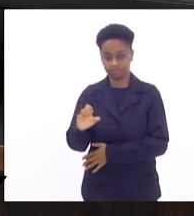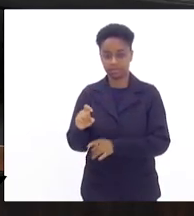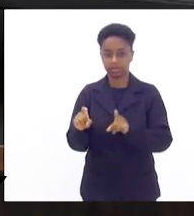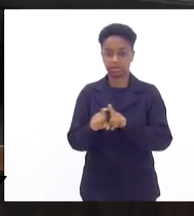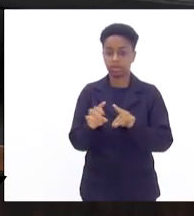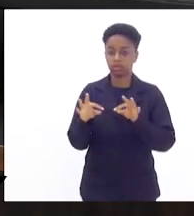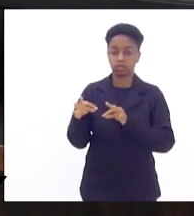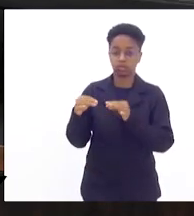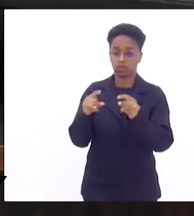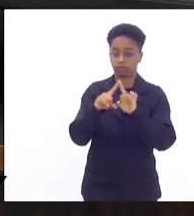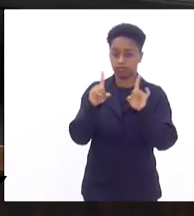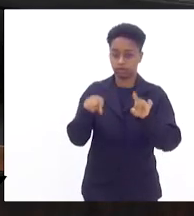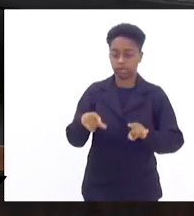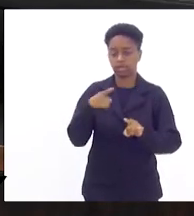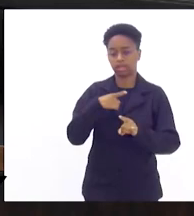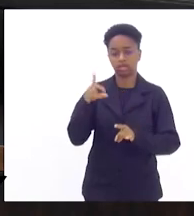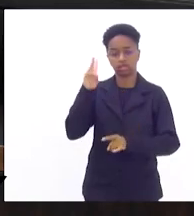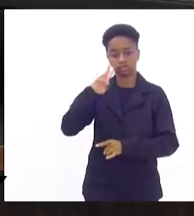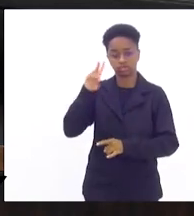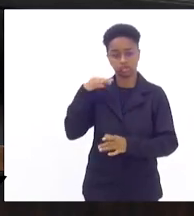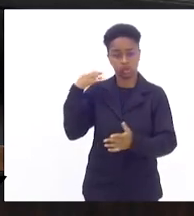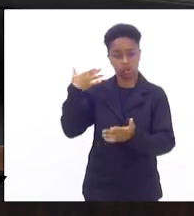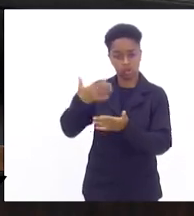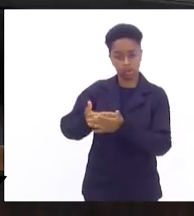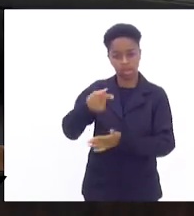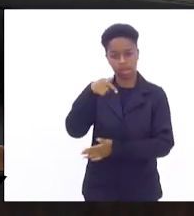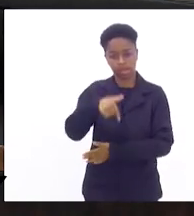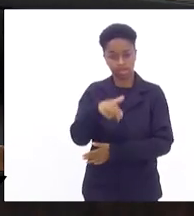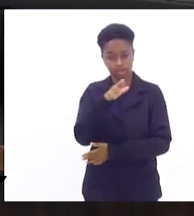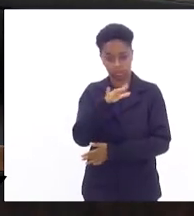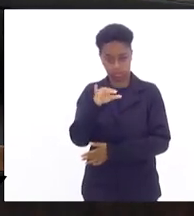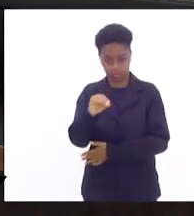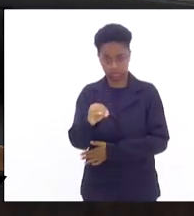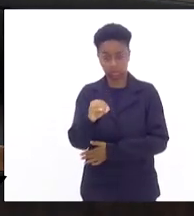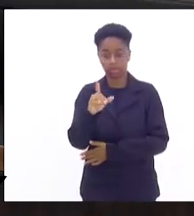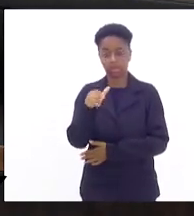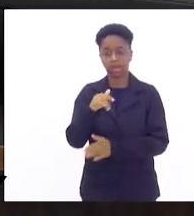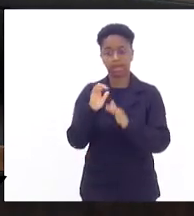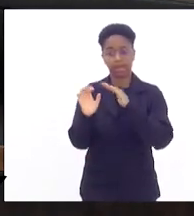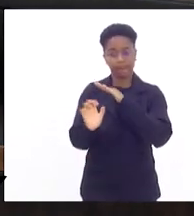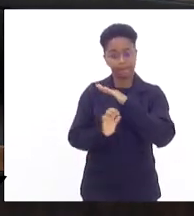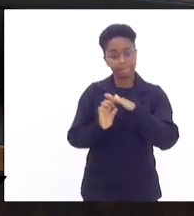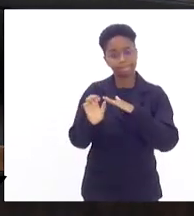uma história no Estado do Rio de Janeiro, uma empresa